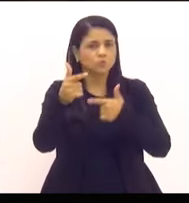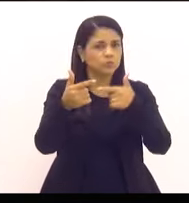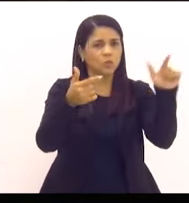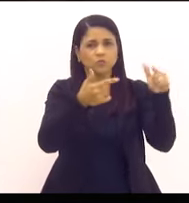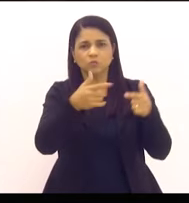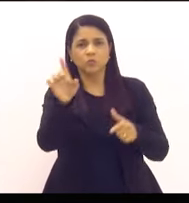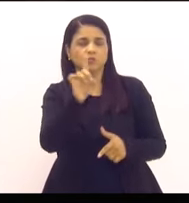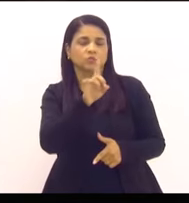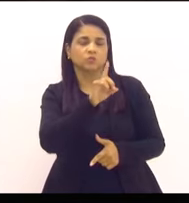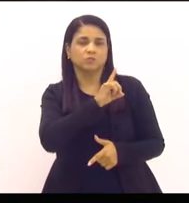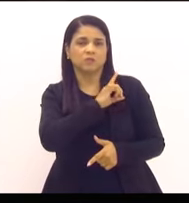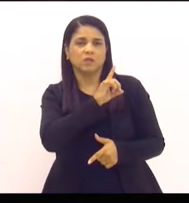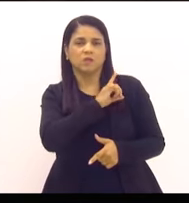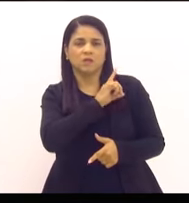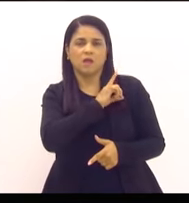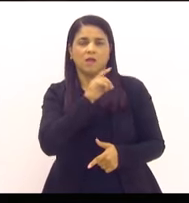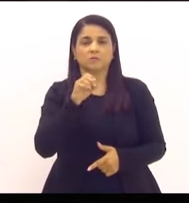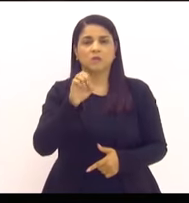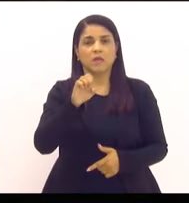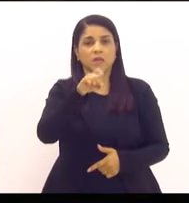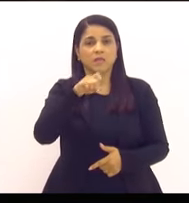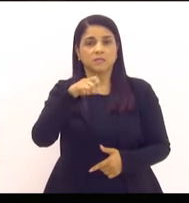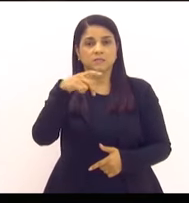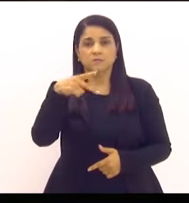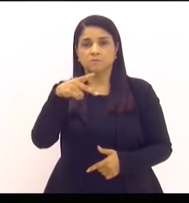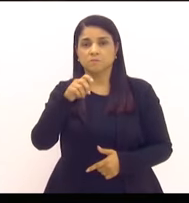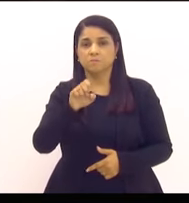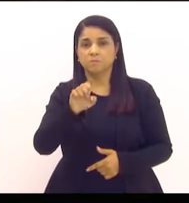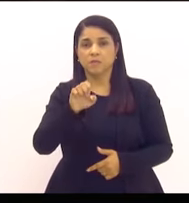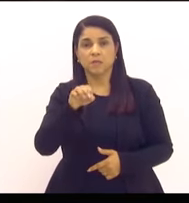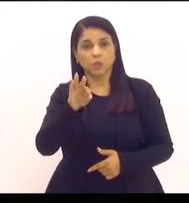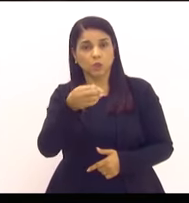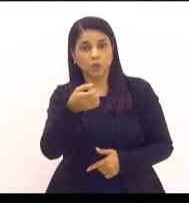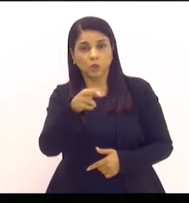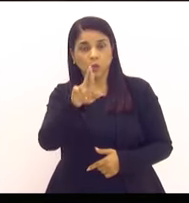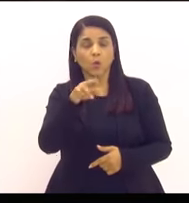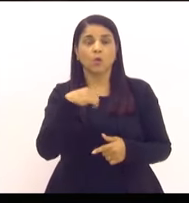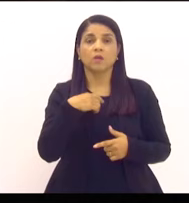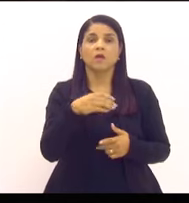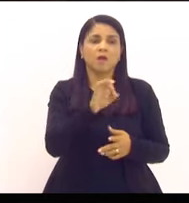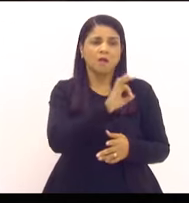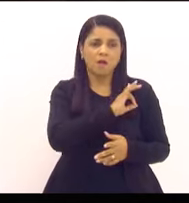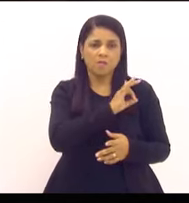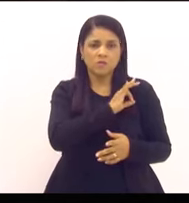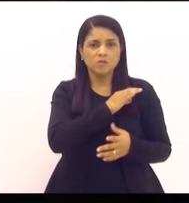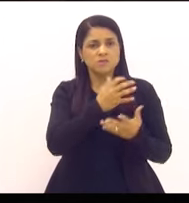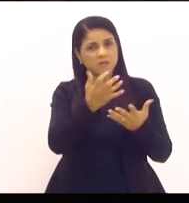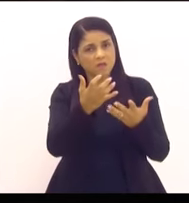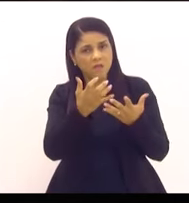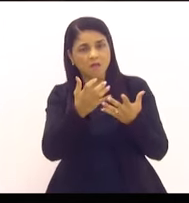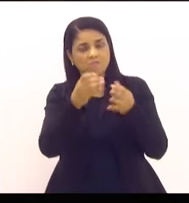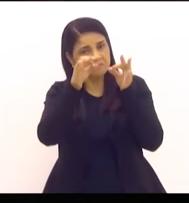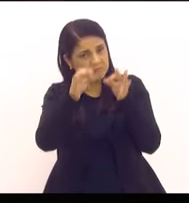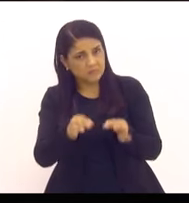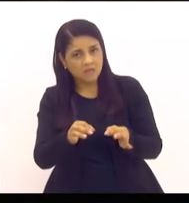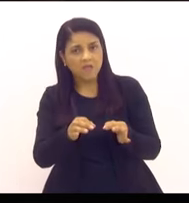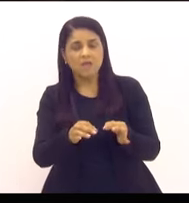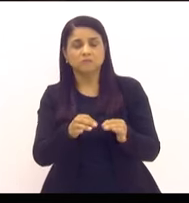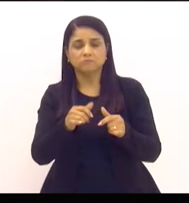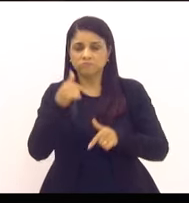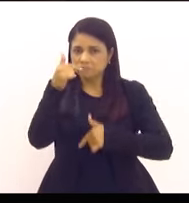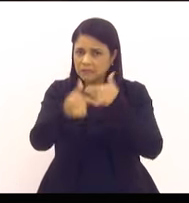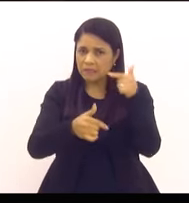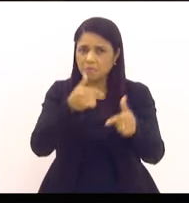quanto fores, inspetores, etc. Quero que a Polícia Civil dê certo, mas o que nós estamos